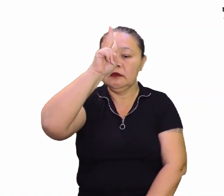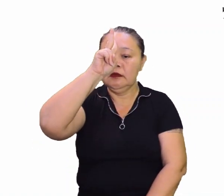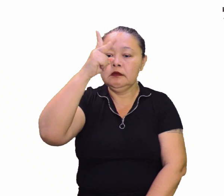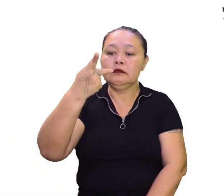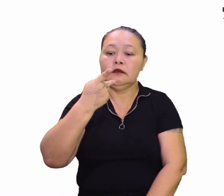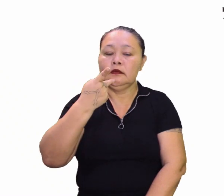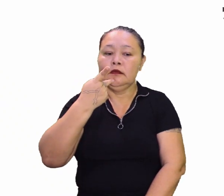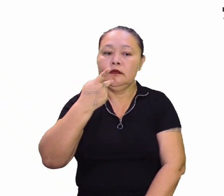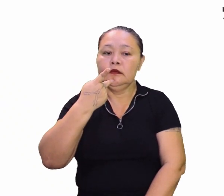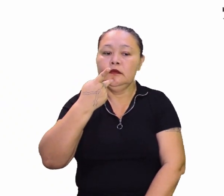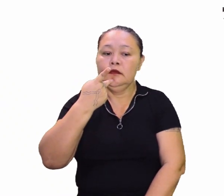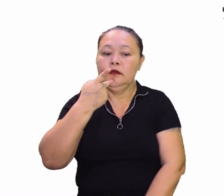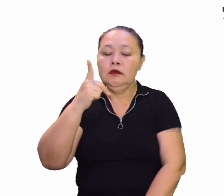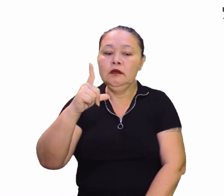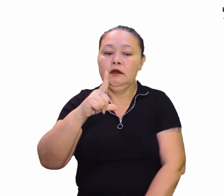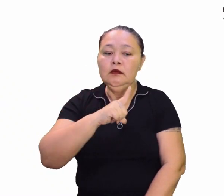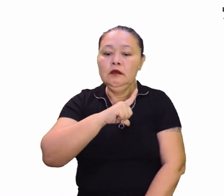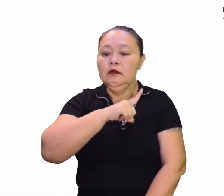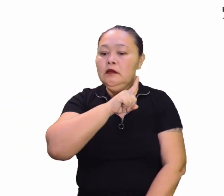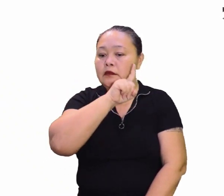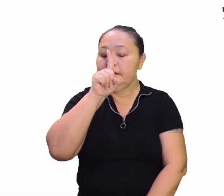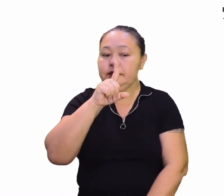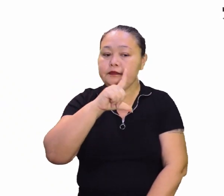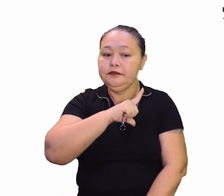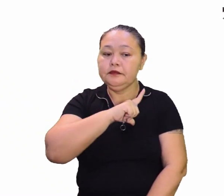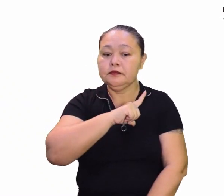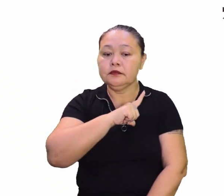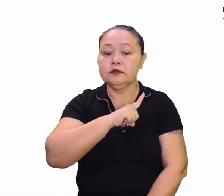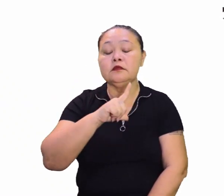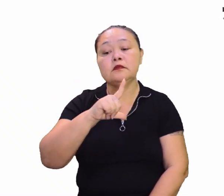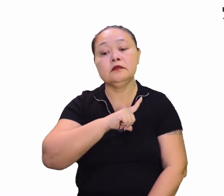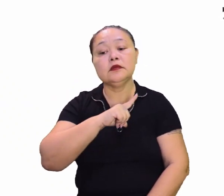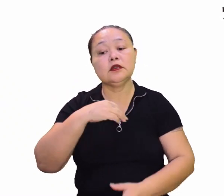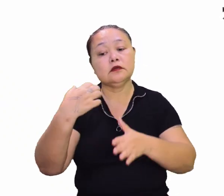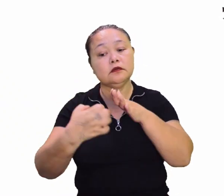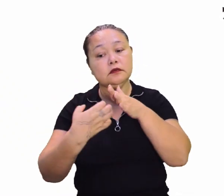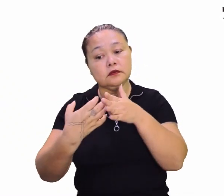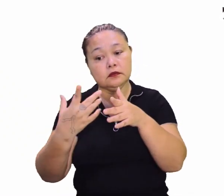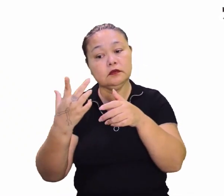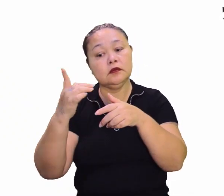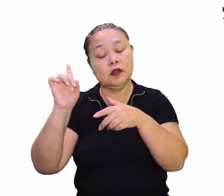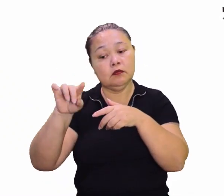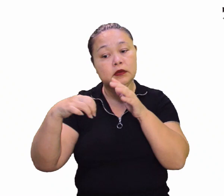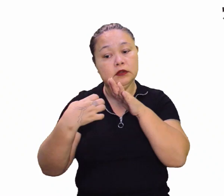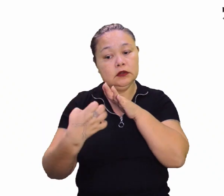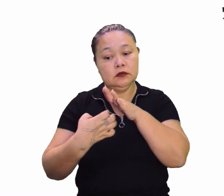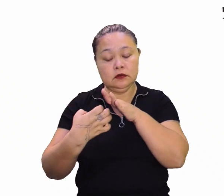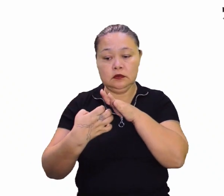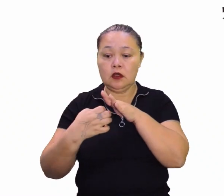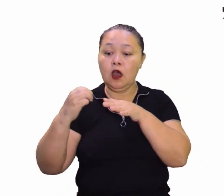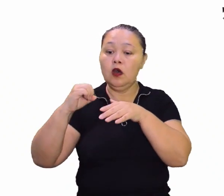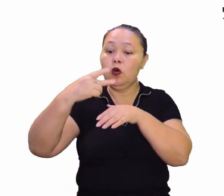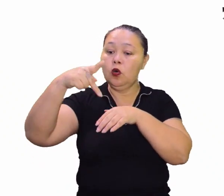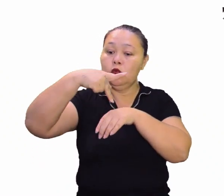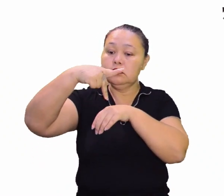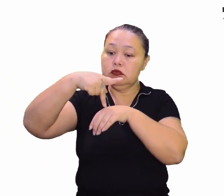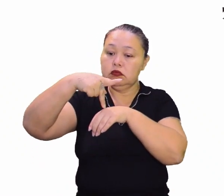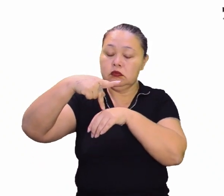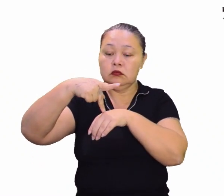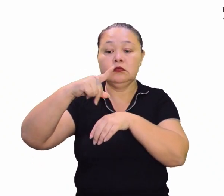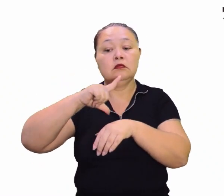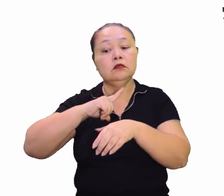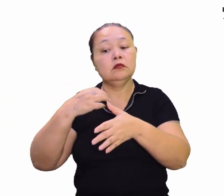estávamos falando que lá tem multinacionais, é uma característica. Muito bem. Lá tem as